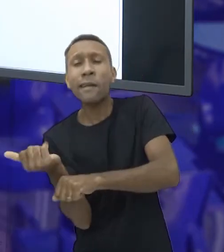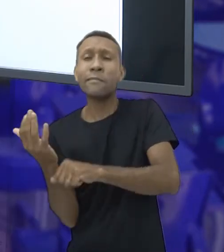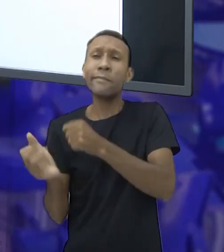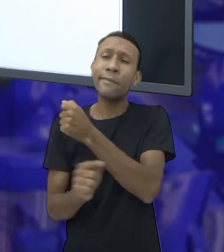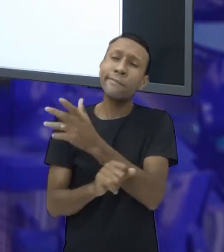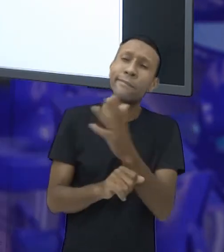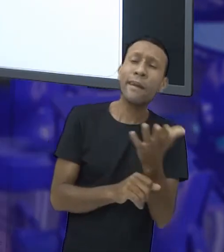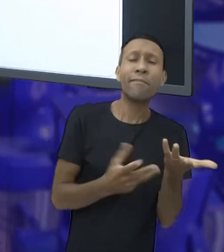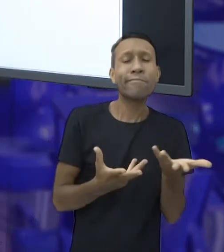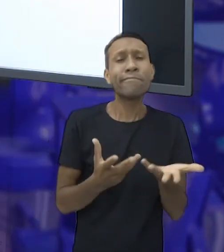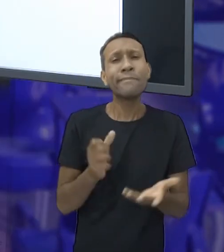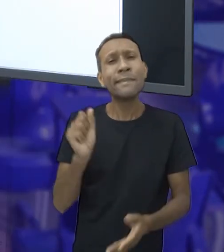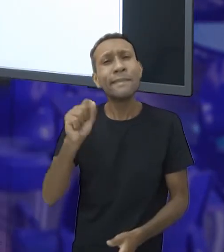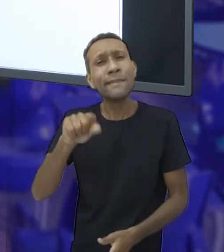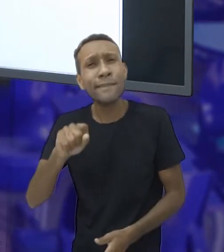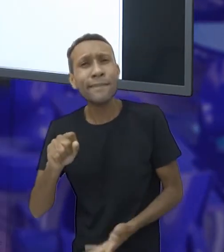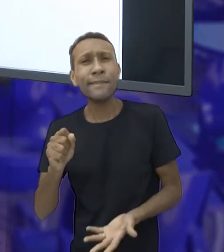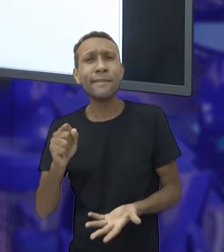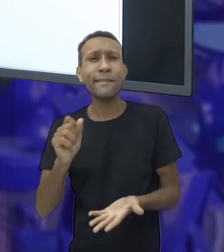Assim,